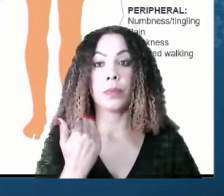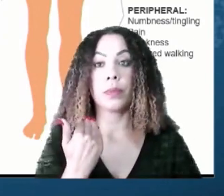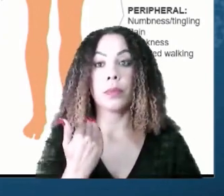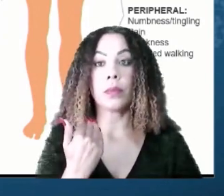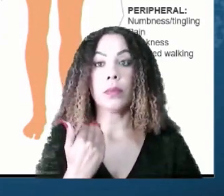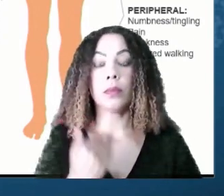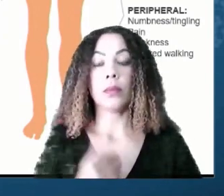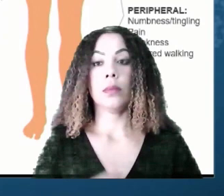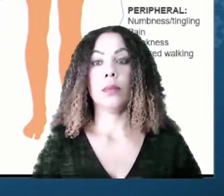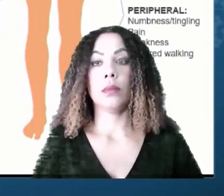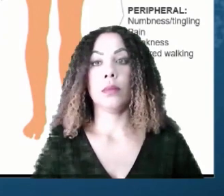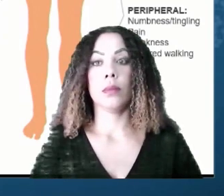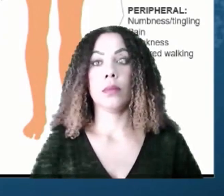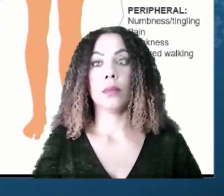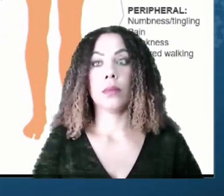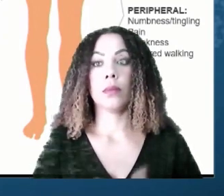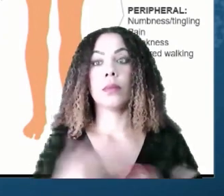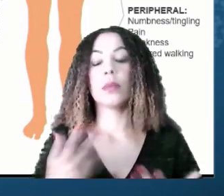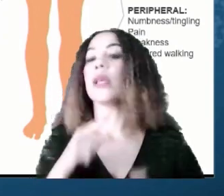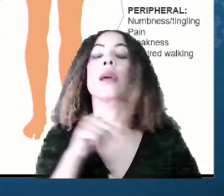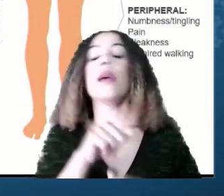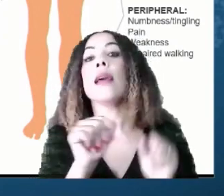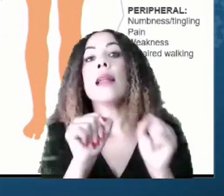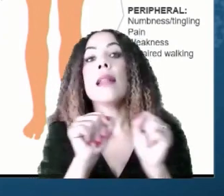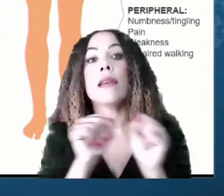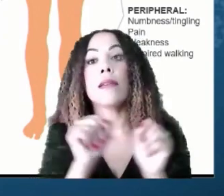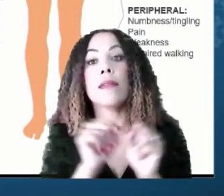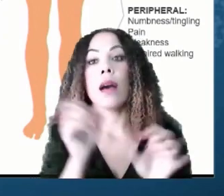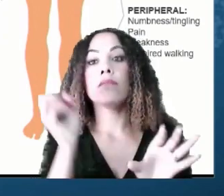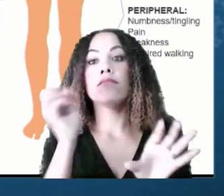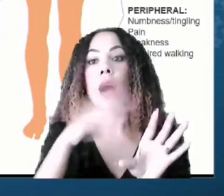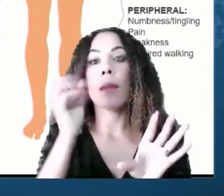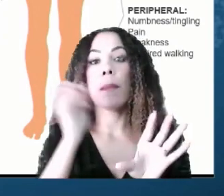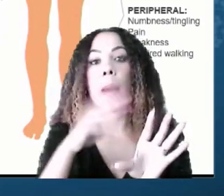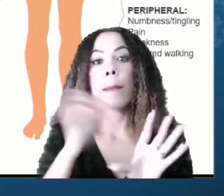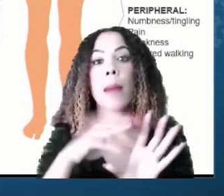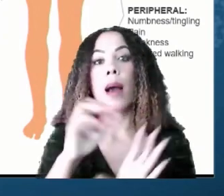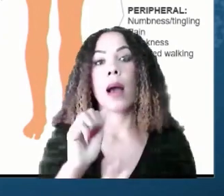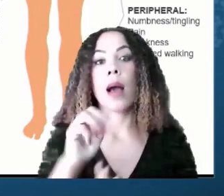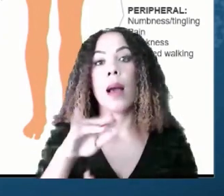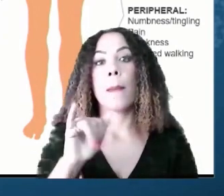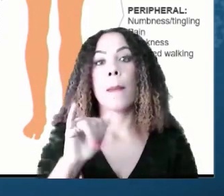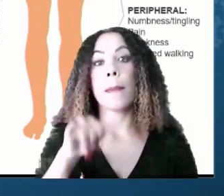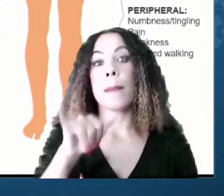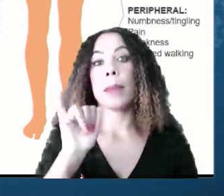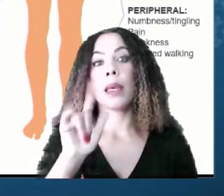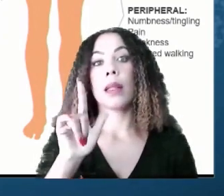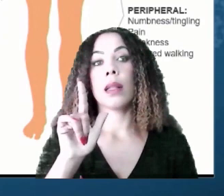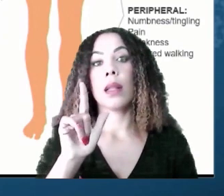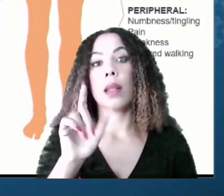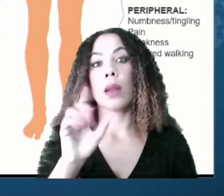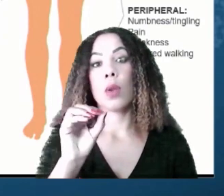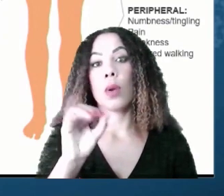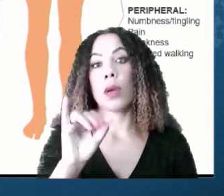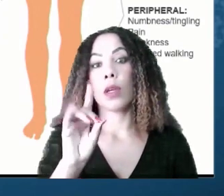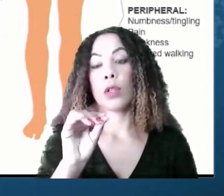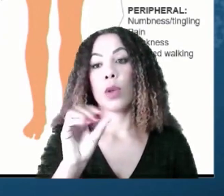e ele faz depósitos de amilidose nos tecidos, e tem 2